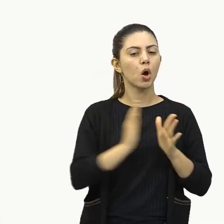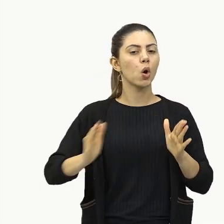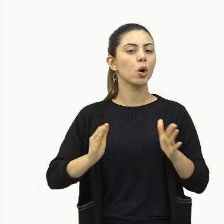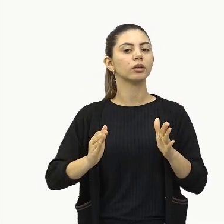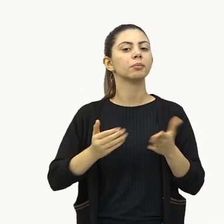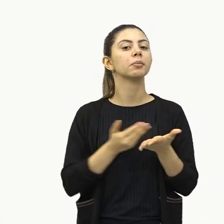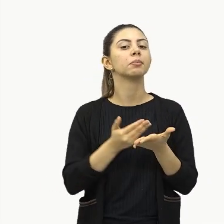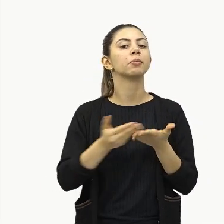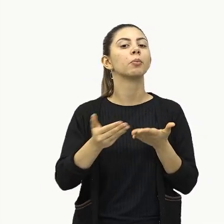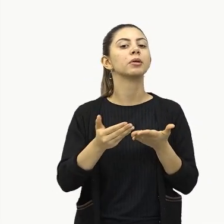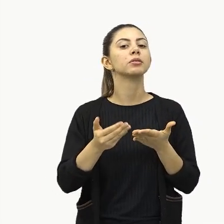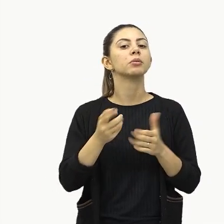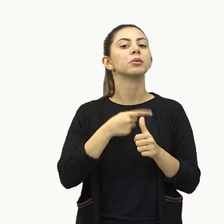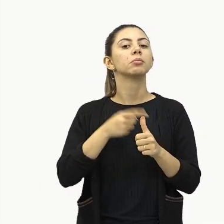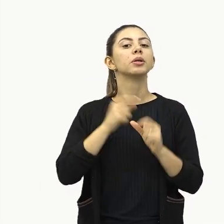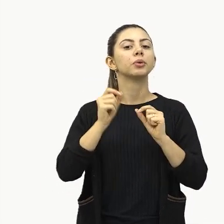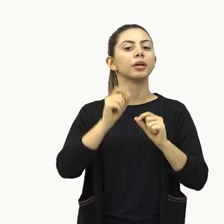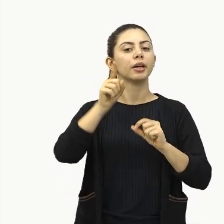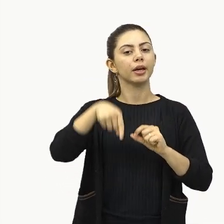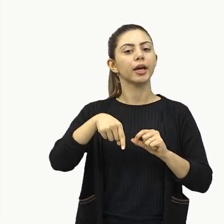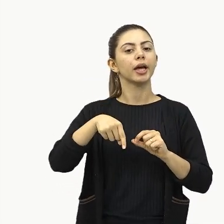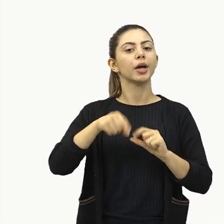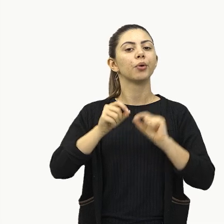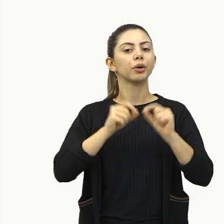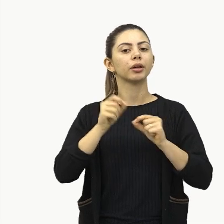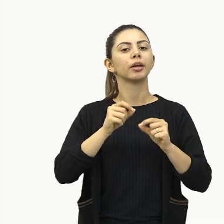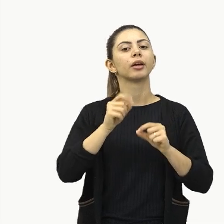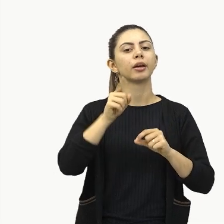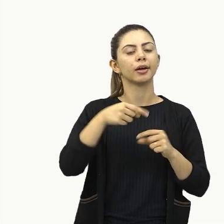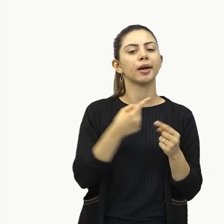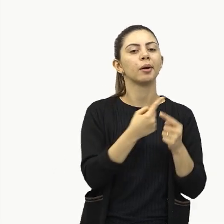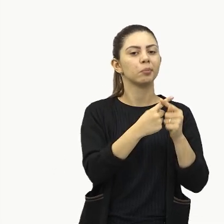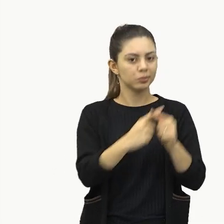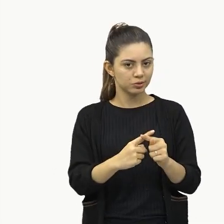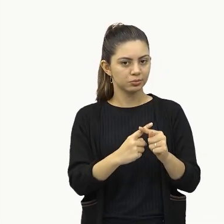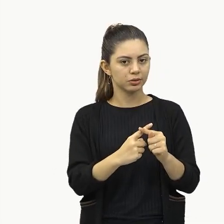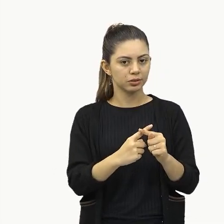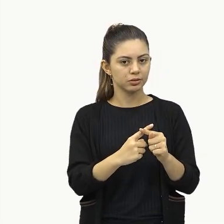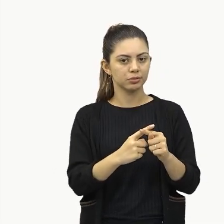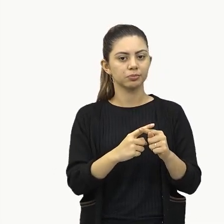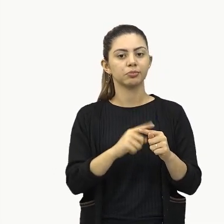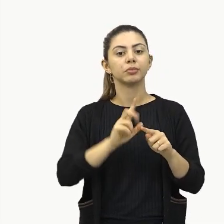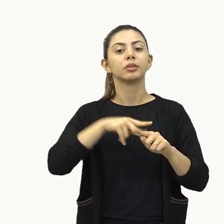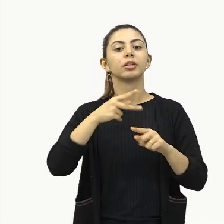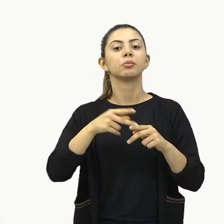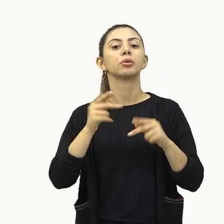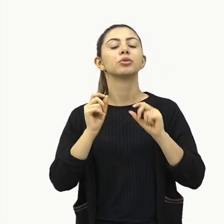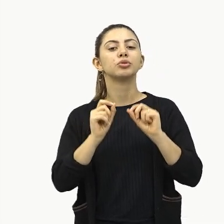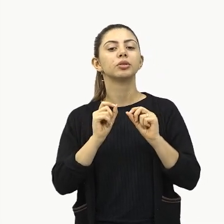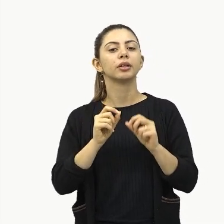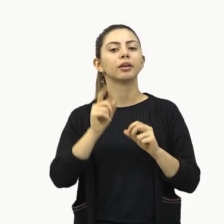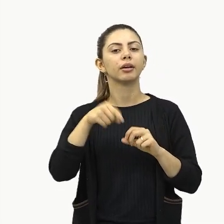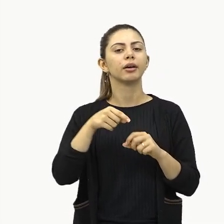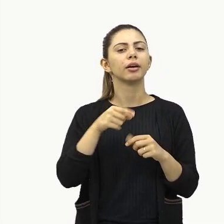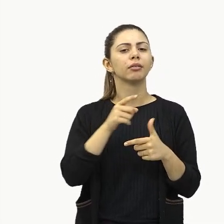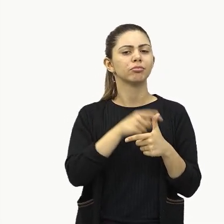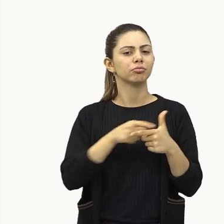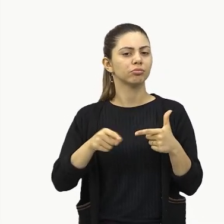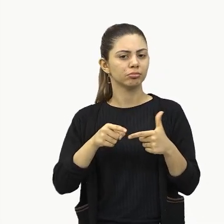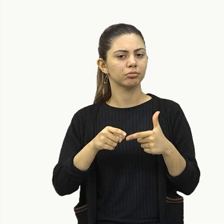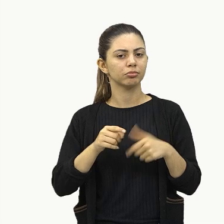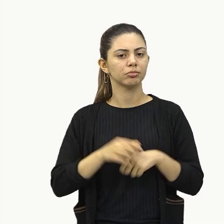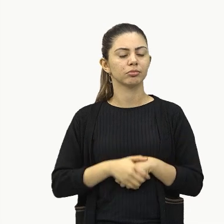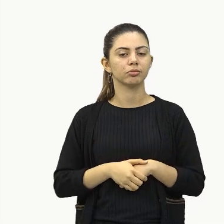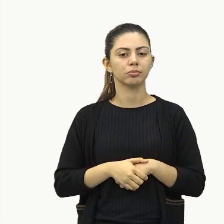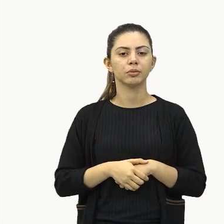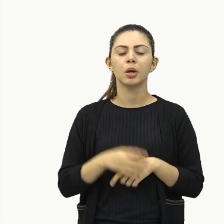quem? Pela nossa multiplicação. E depois nós fomos trabalhar em quem? Na multiplicação. Por que que eu não adicionei?